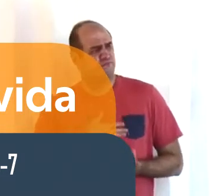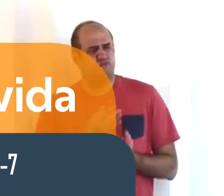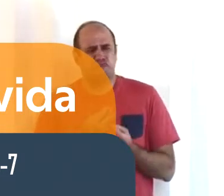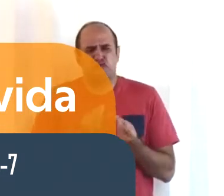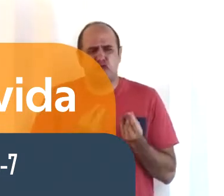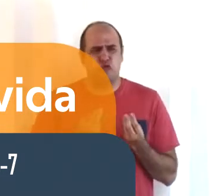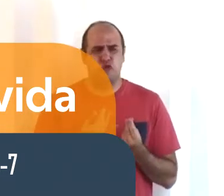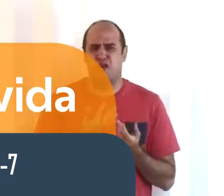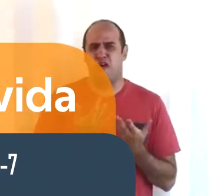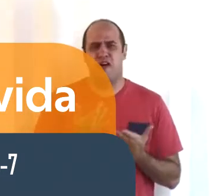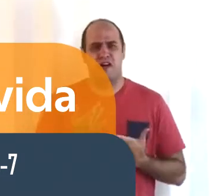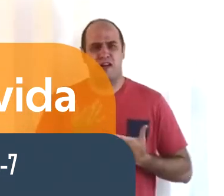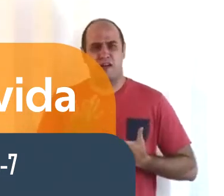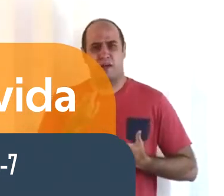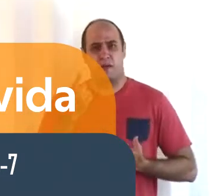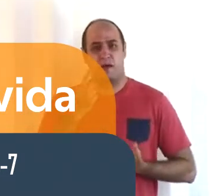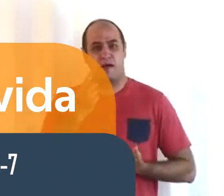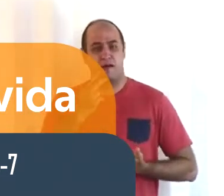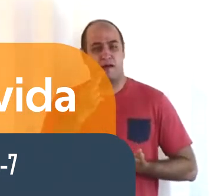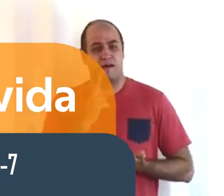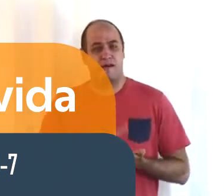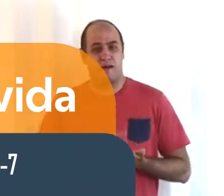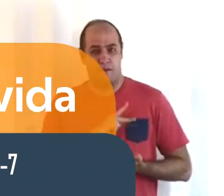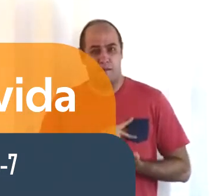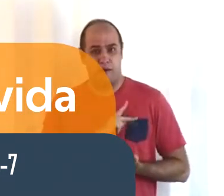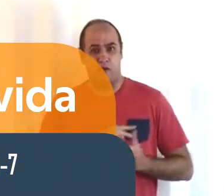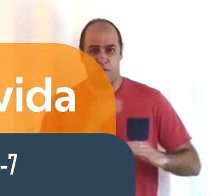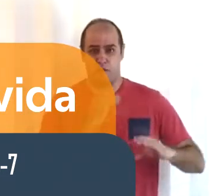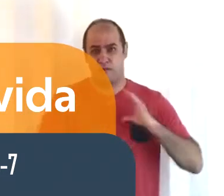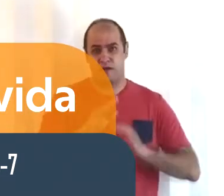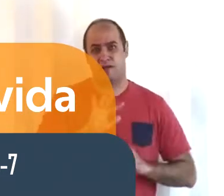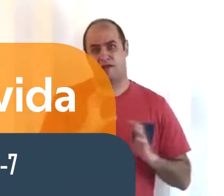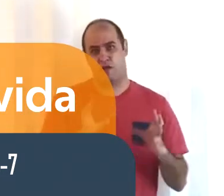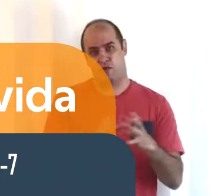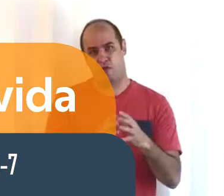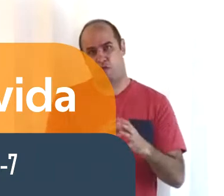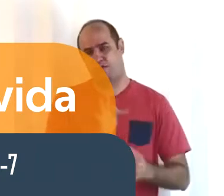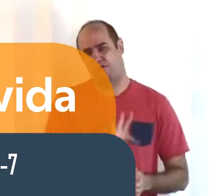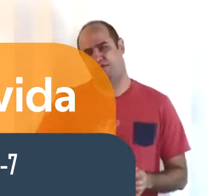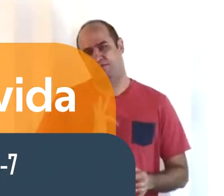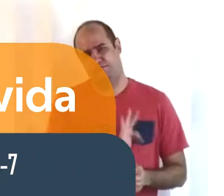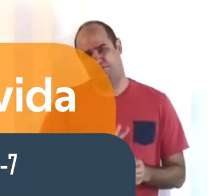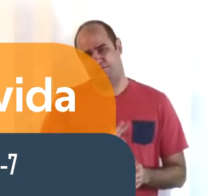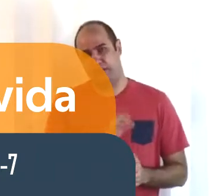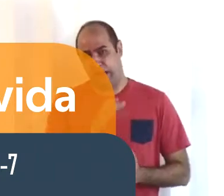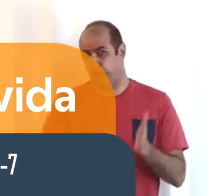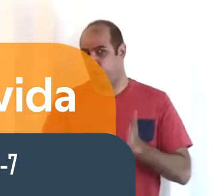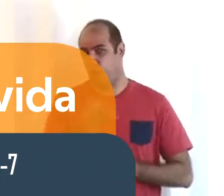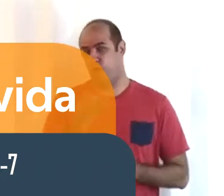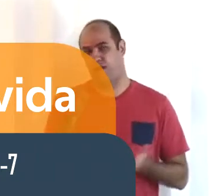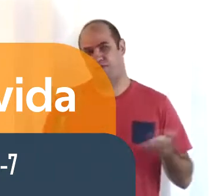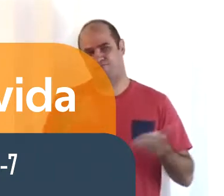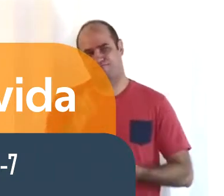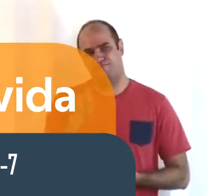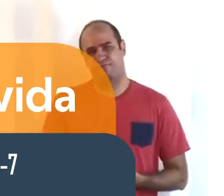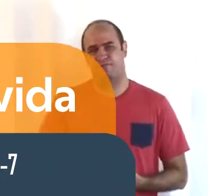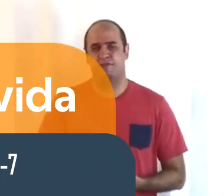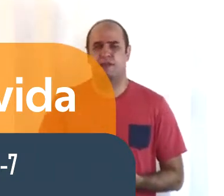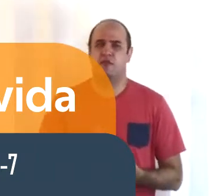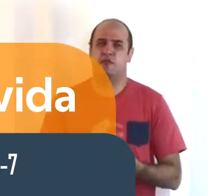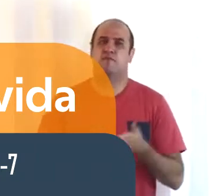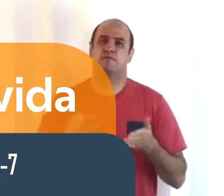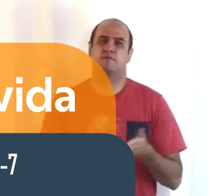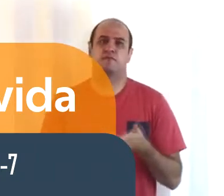aos Filipenses. O texto escolhido é do capítulo 4, no capítulo 4, dos